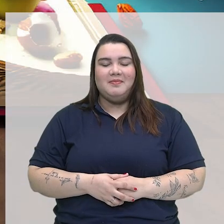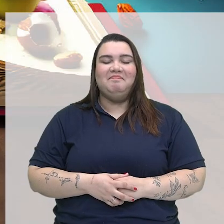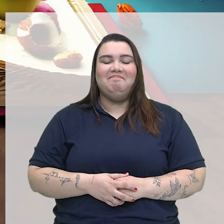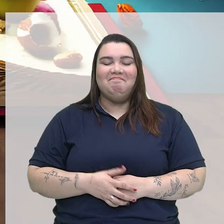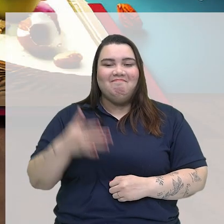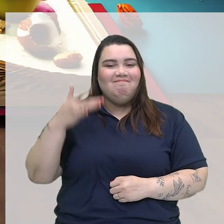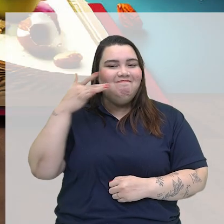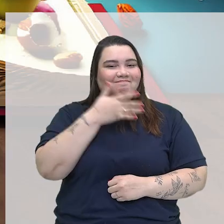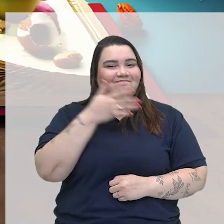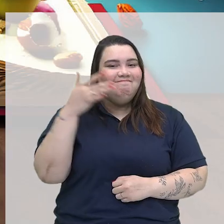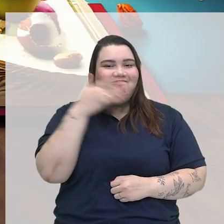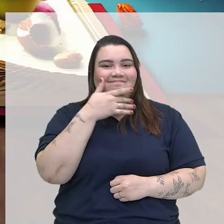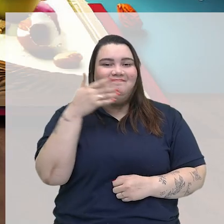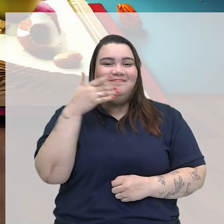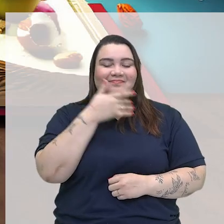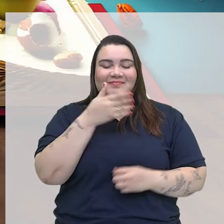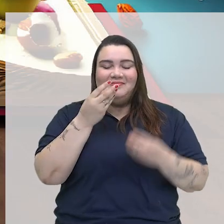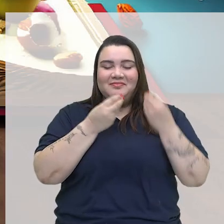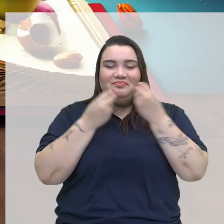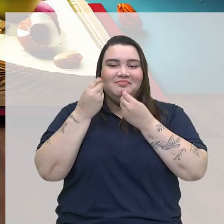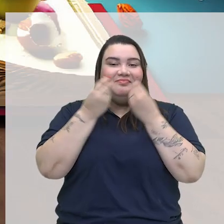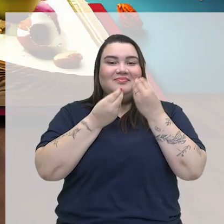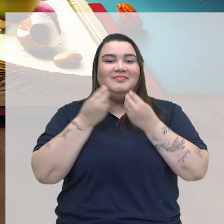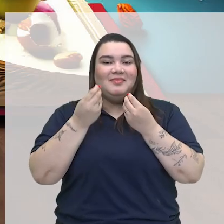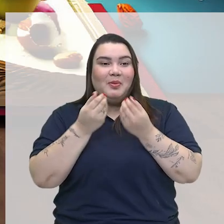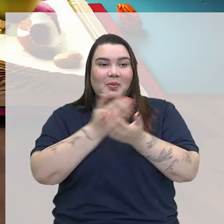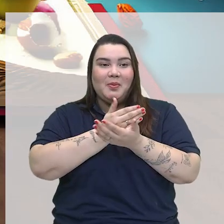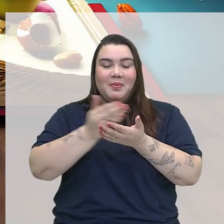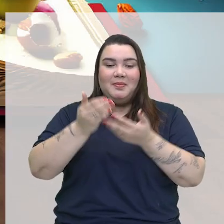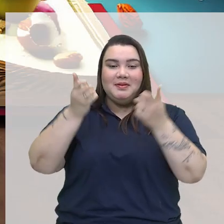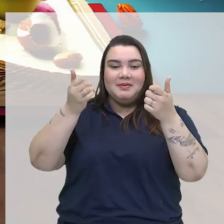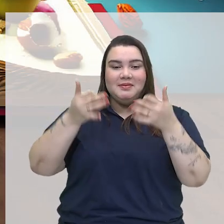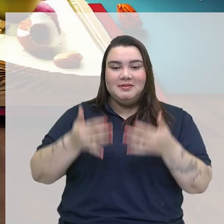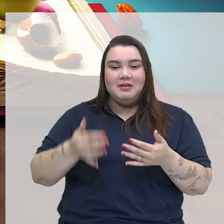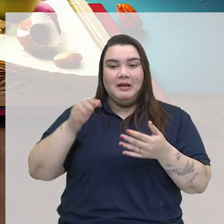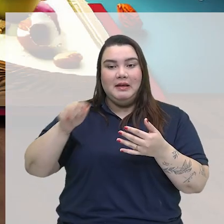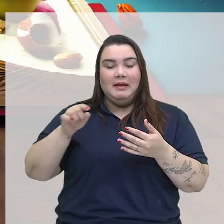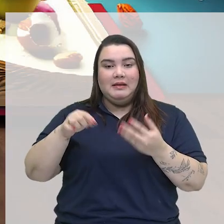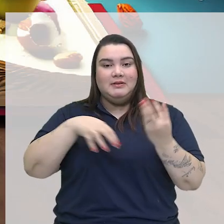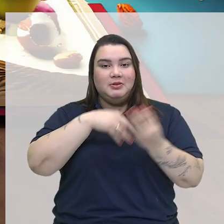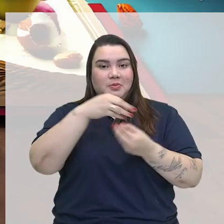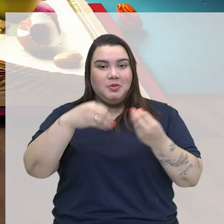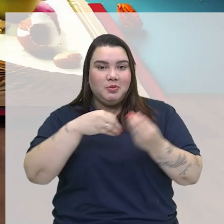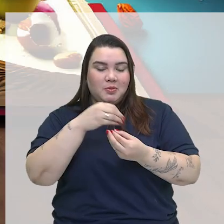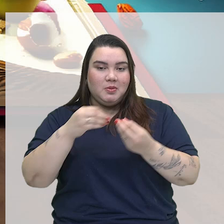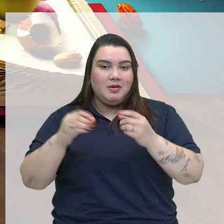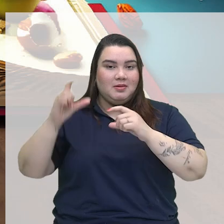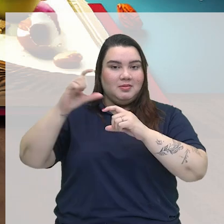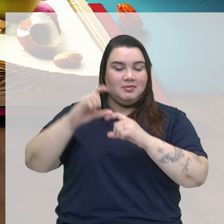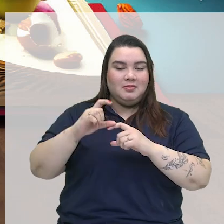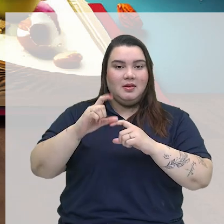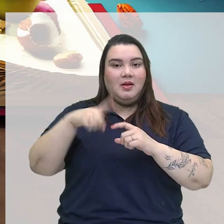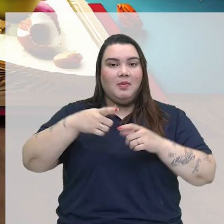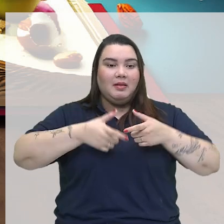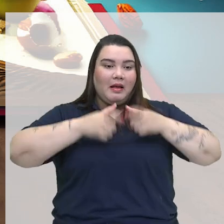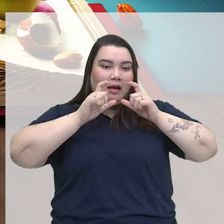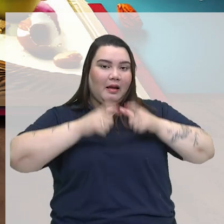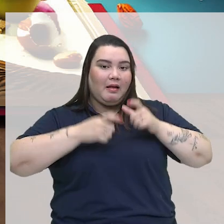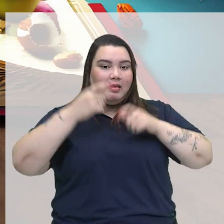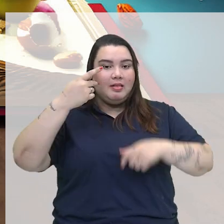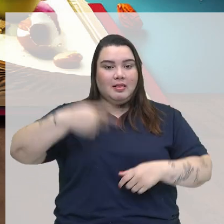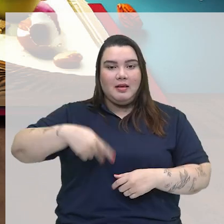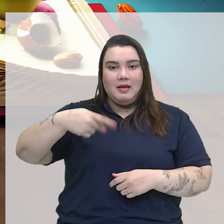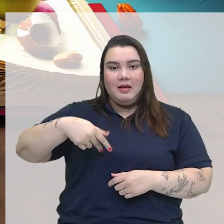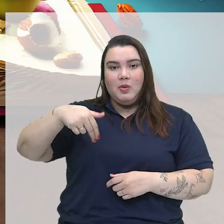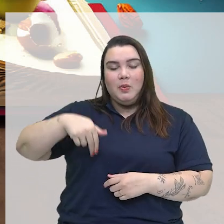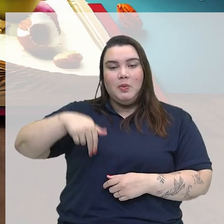Que delícia de mistura, né? Então nós começamos aí a falar sobre misturas heterogêneas, exemplificando o tacacá, que ele é